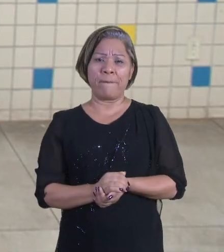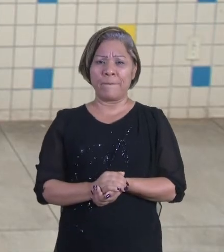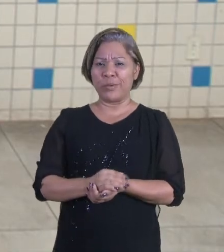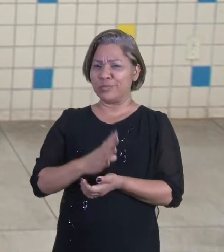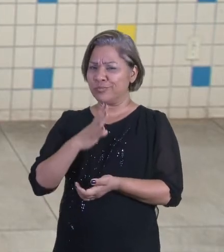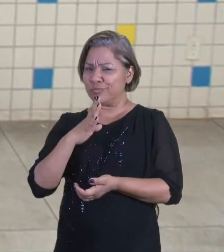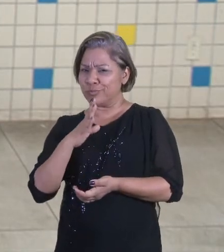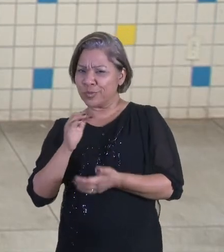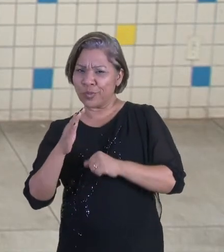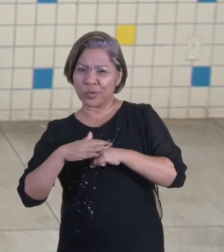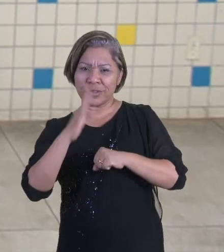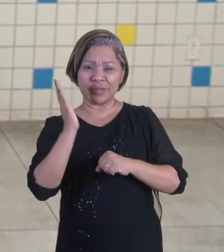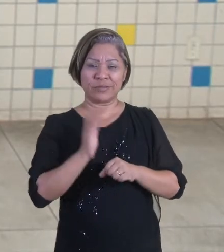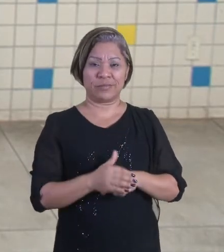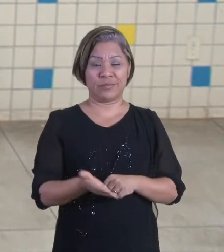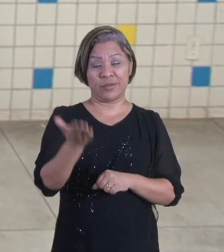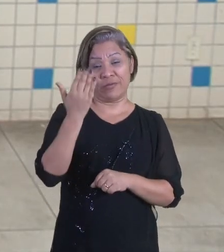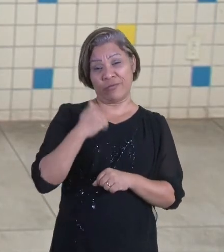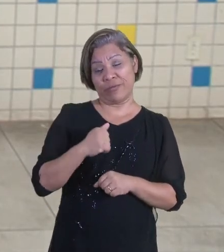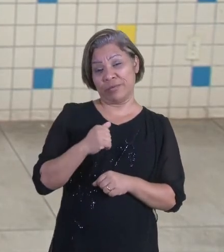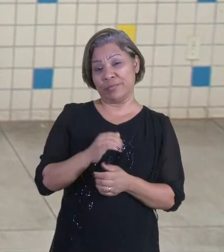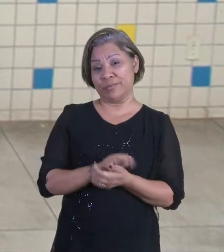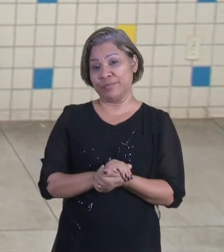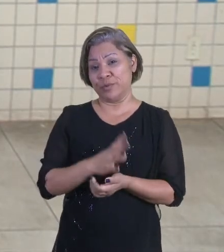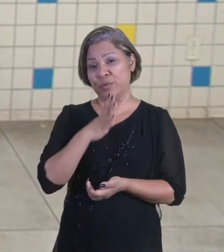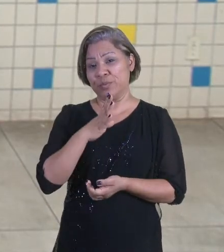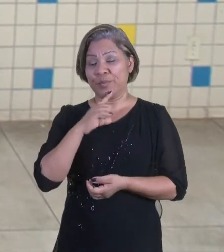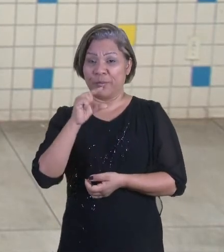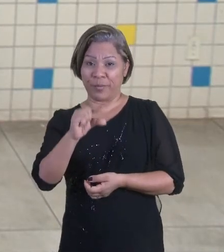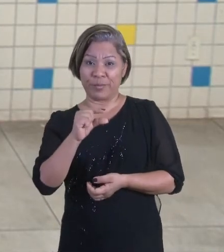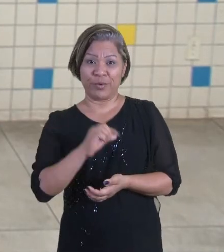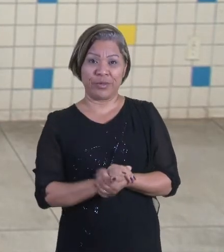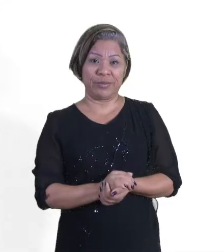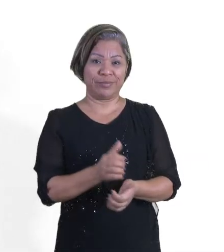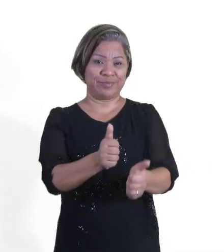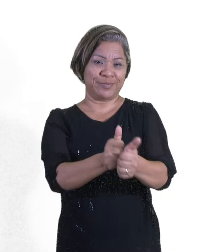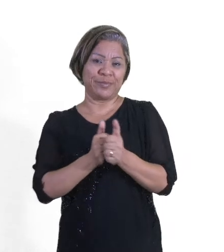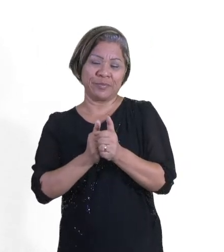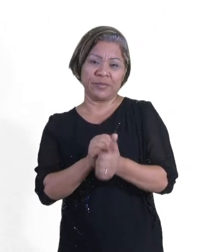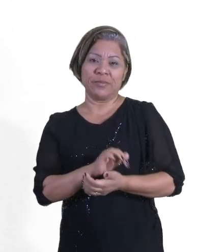um pouquinho sobre a vida dele, só para a gente entender um pouquinho melhor? Acompanhe.